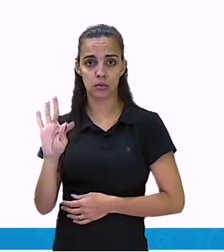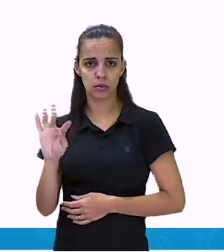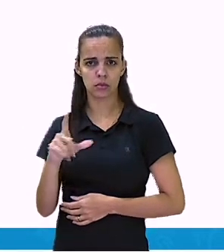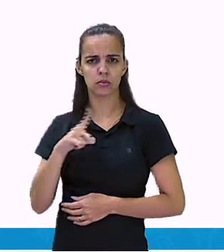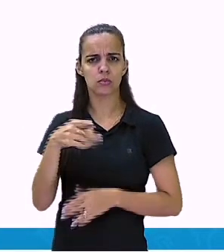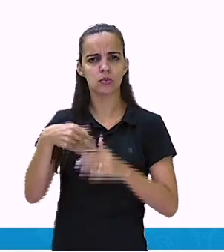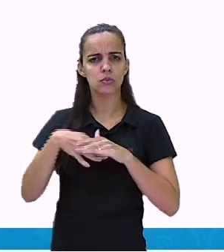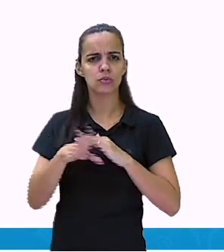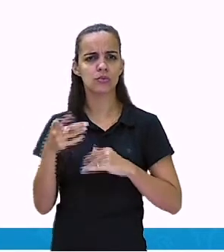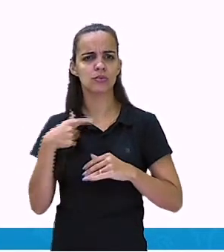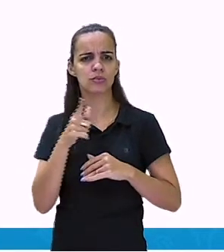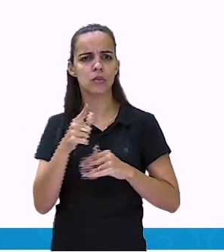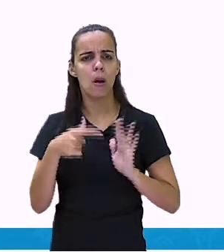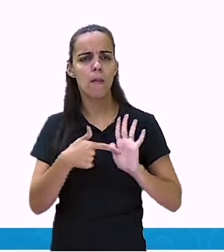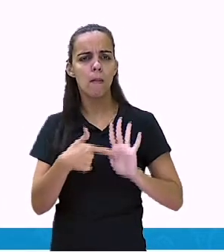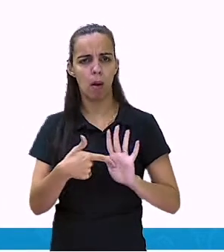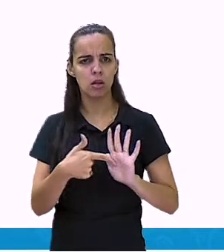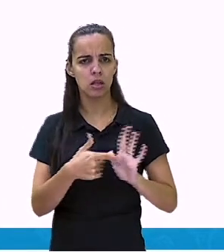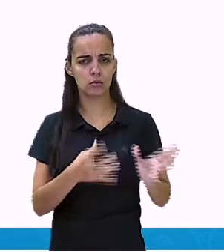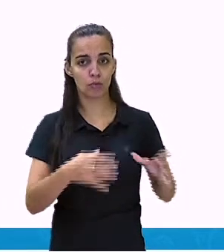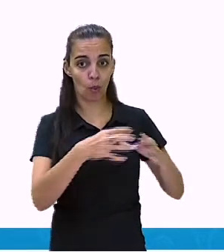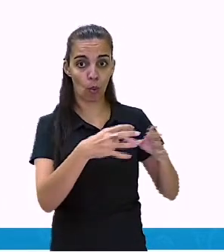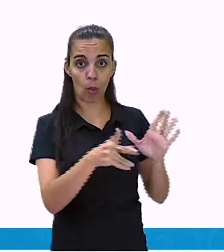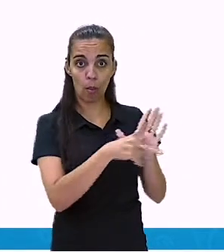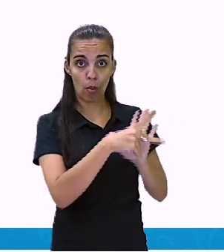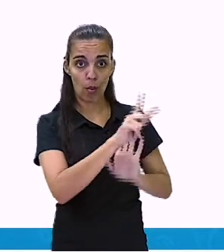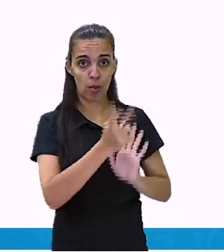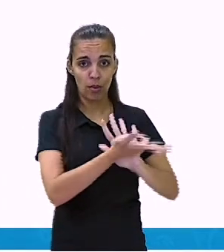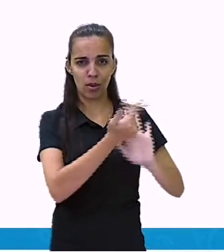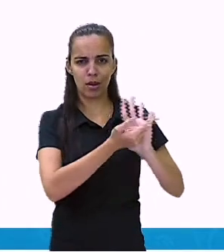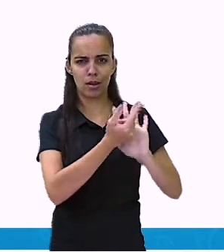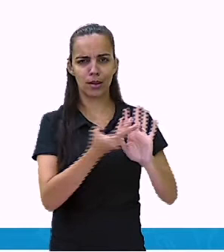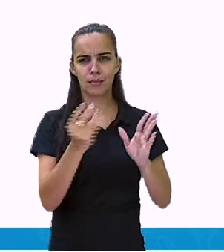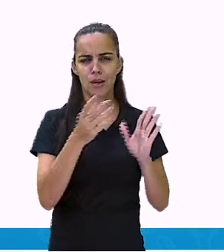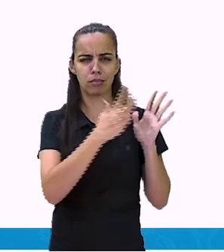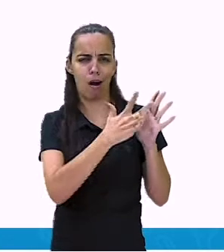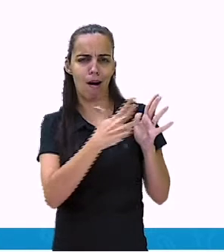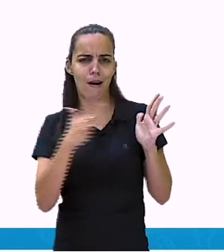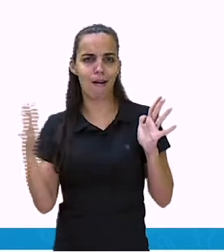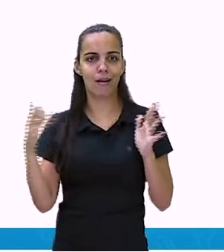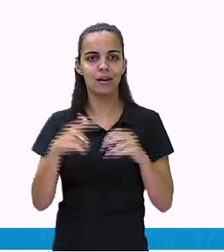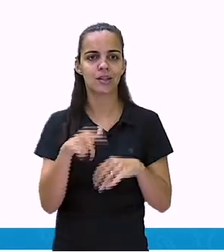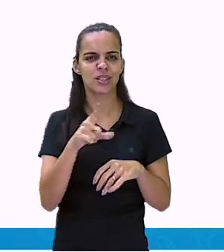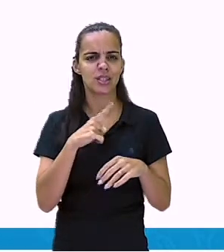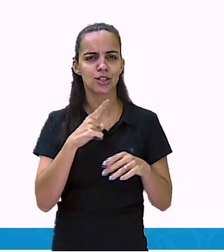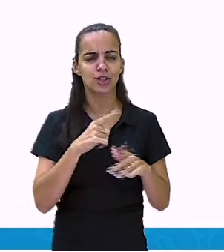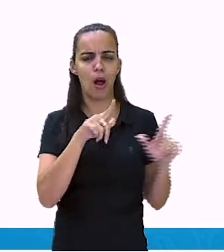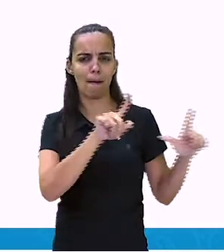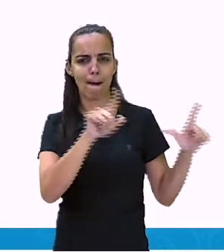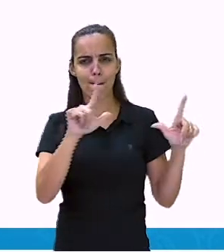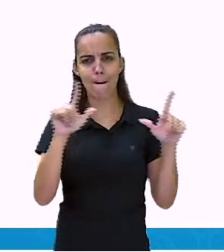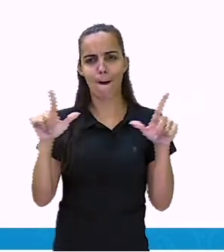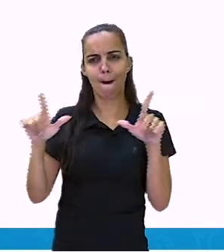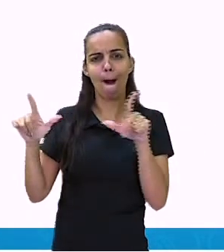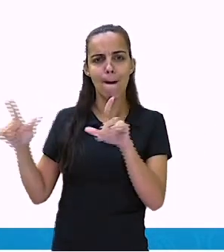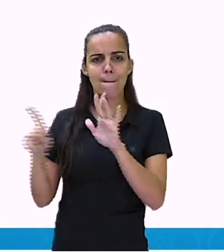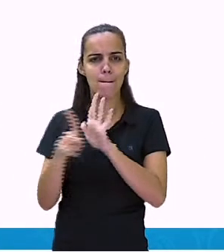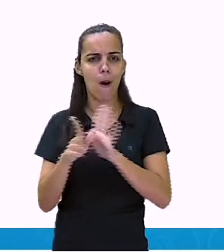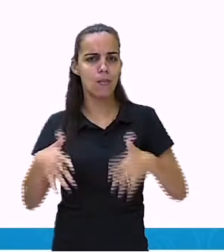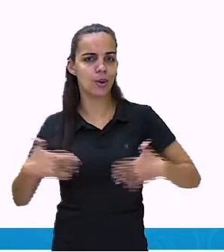SBT costumava dividir seu pacote de desenhos de maneira mais coerente em suas faixas de animação.